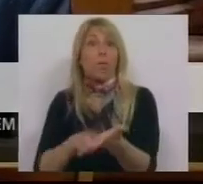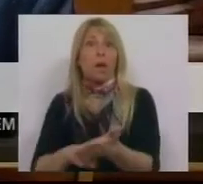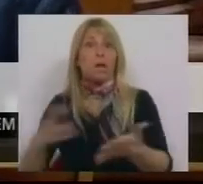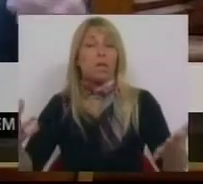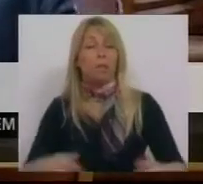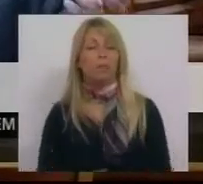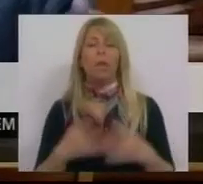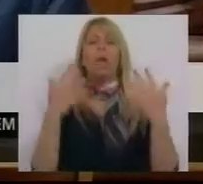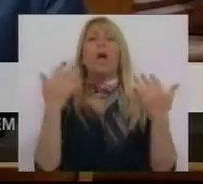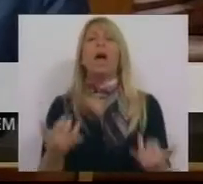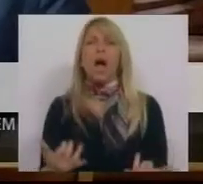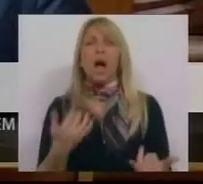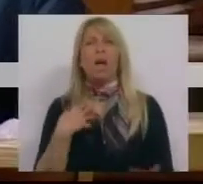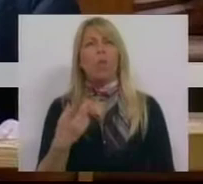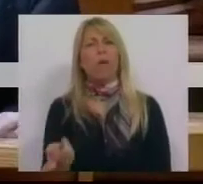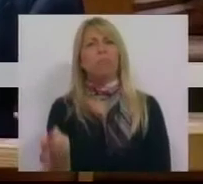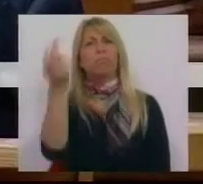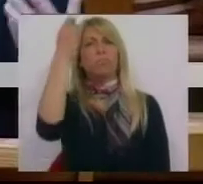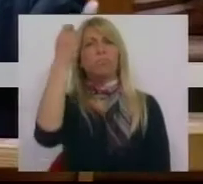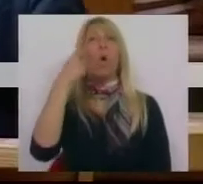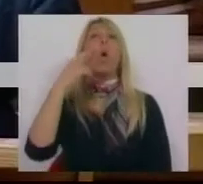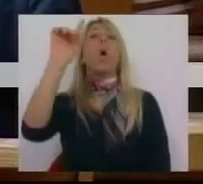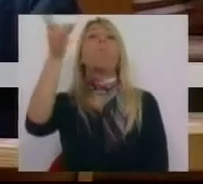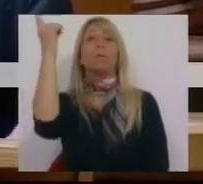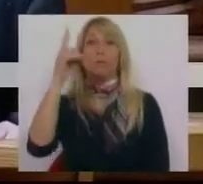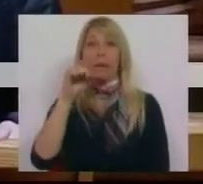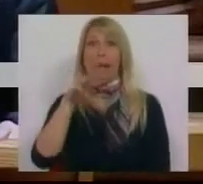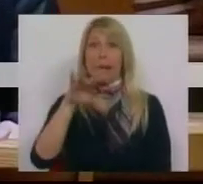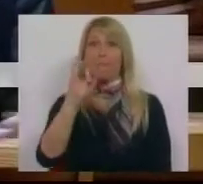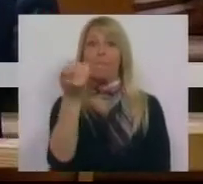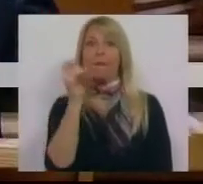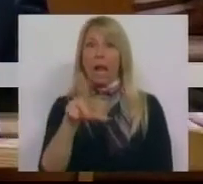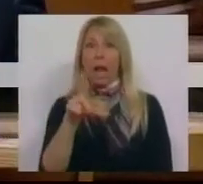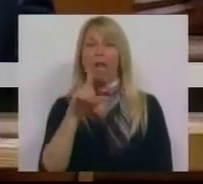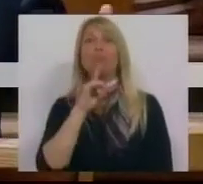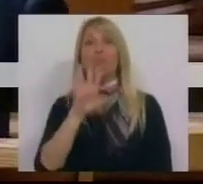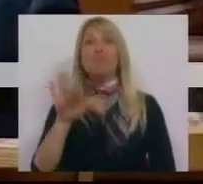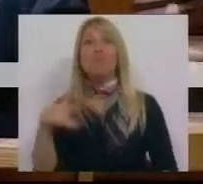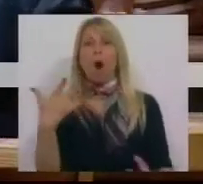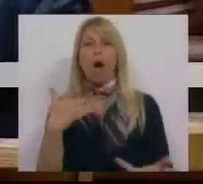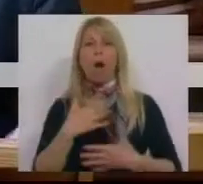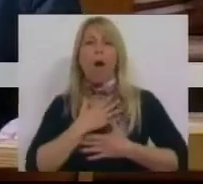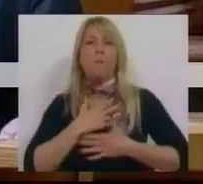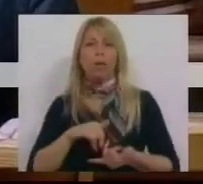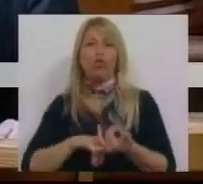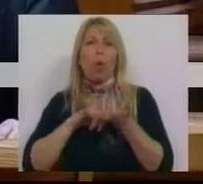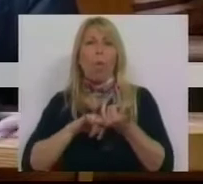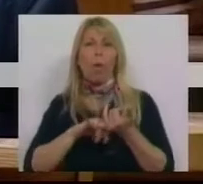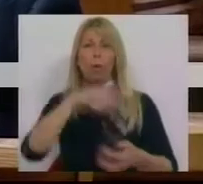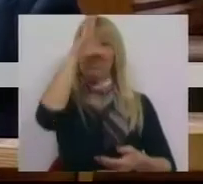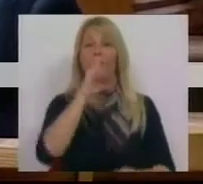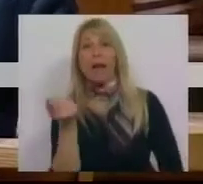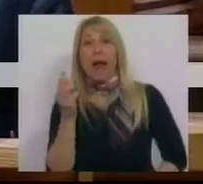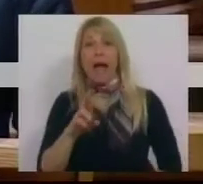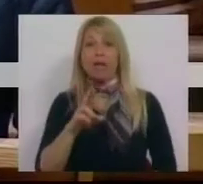acontecimentos, acudiu-me ao espírito que talvez o Miguel Vasconcelos desta história fosse o amicíssimo membro do Governo, ex-membro do Governo,